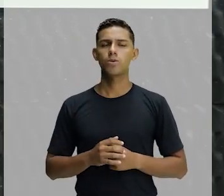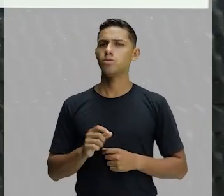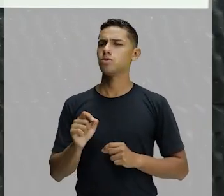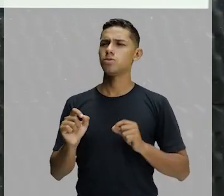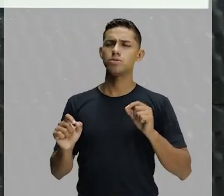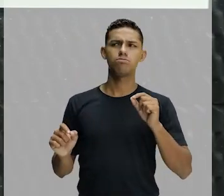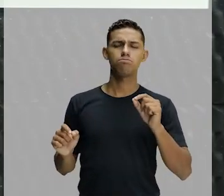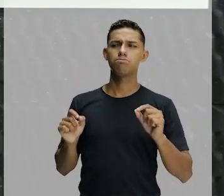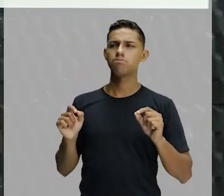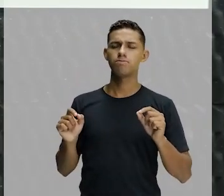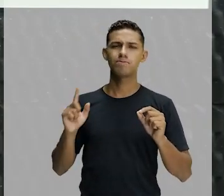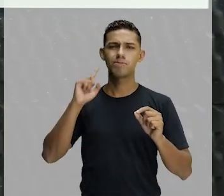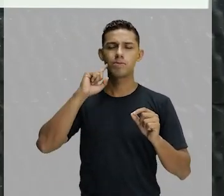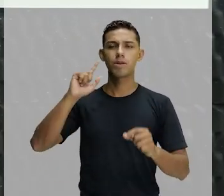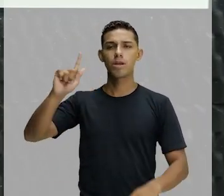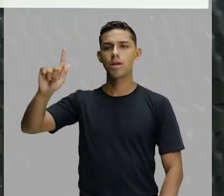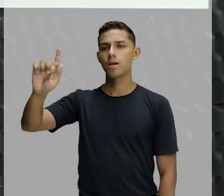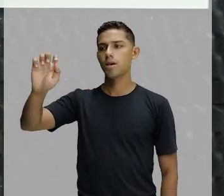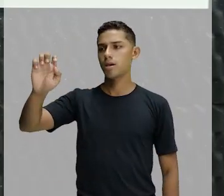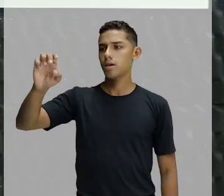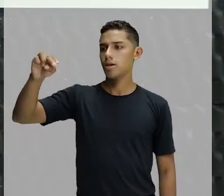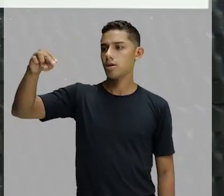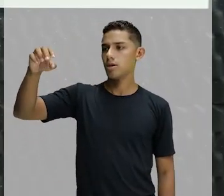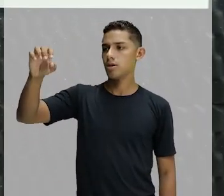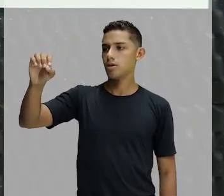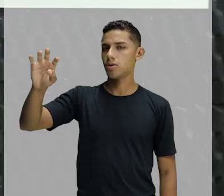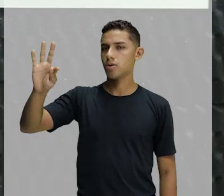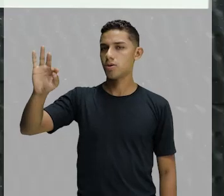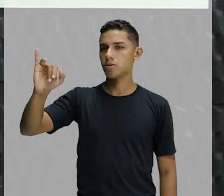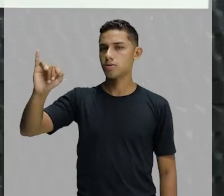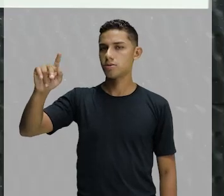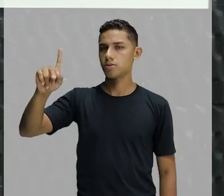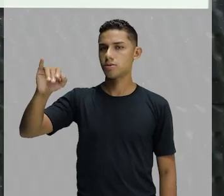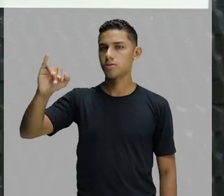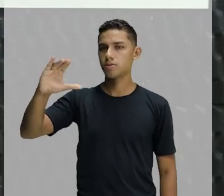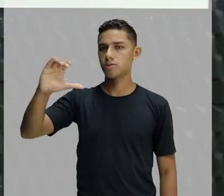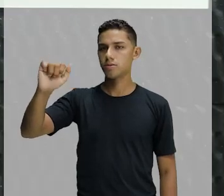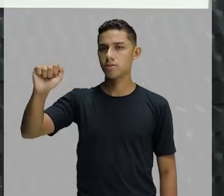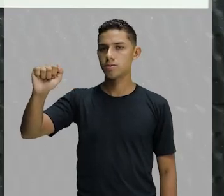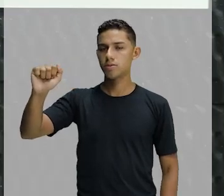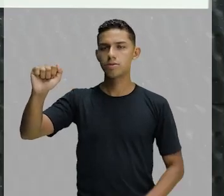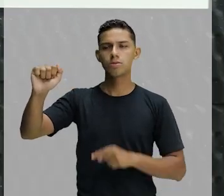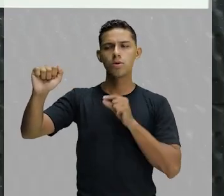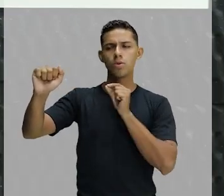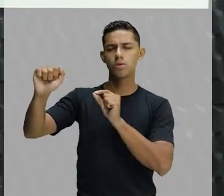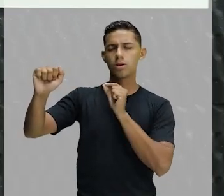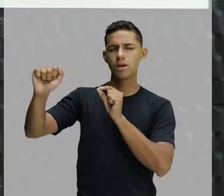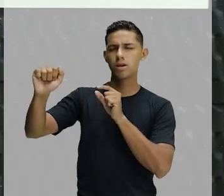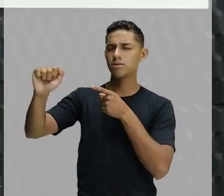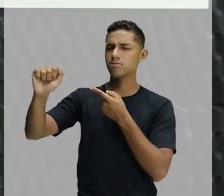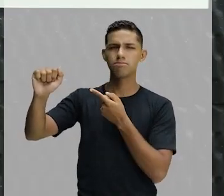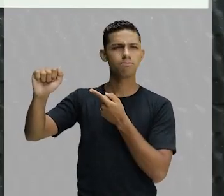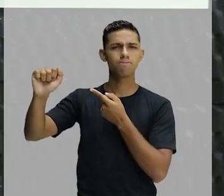a proporção genotípica? Ó, eu posso escrever aqui, ó. A proporção